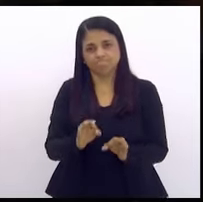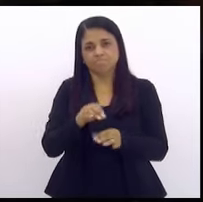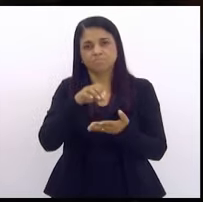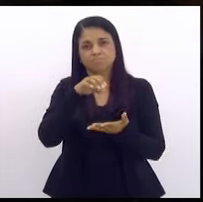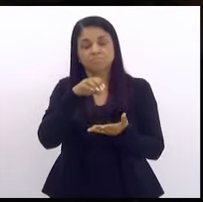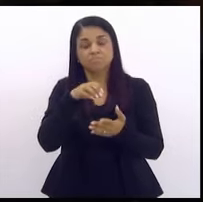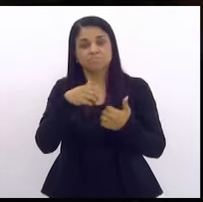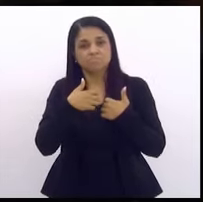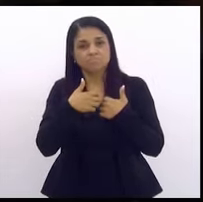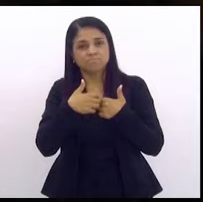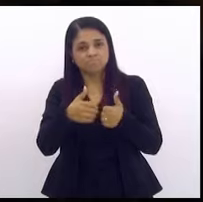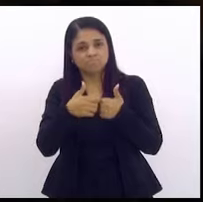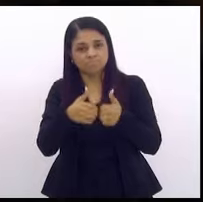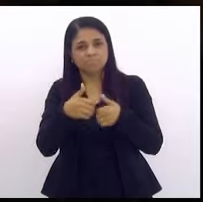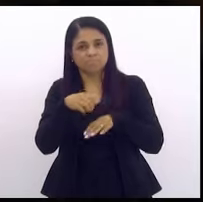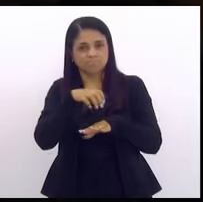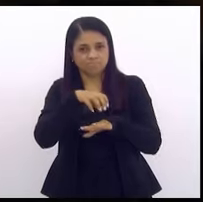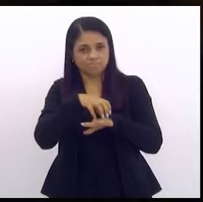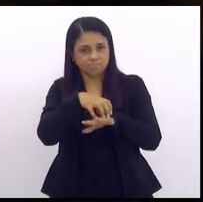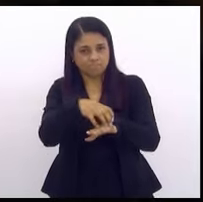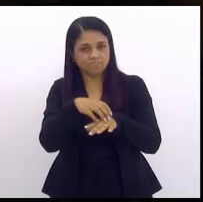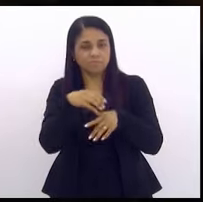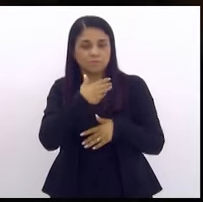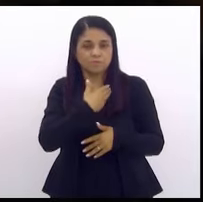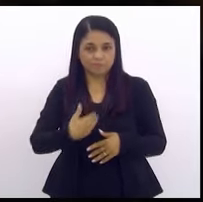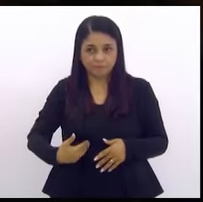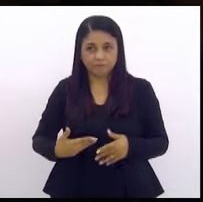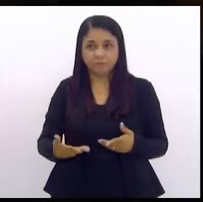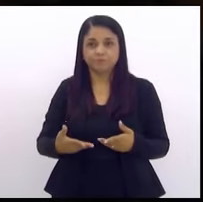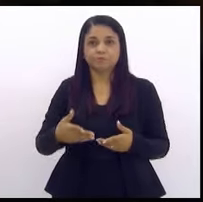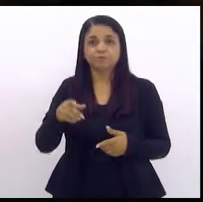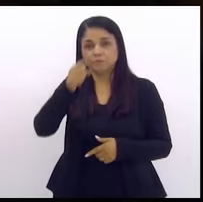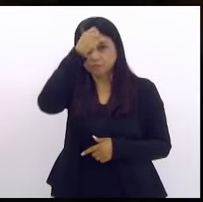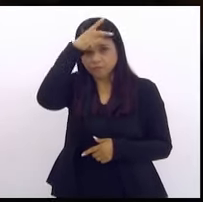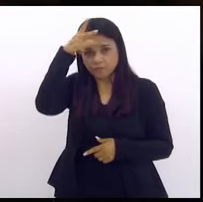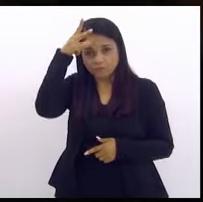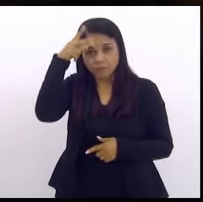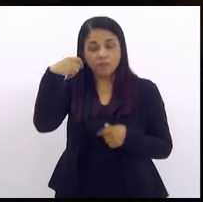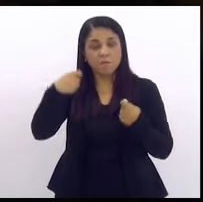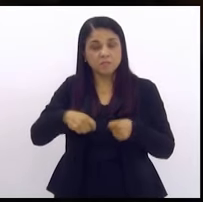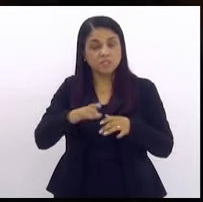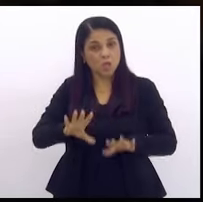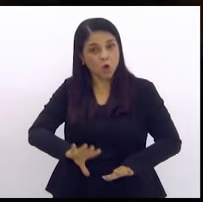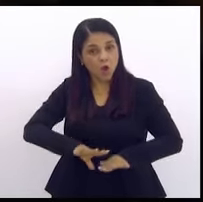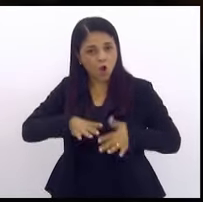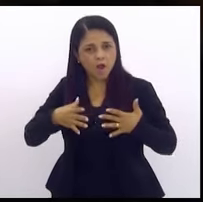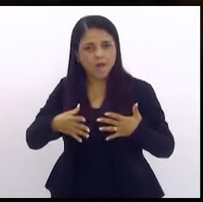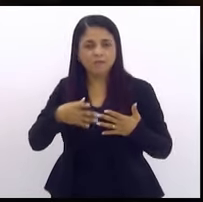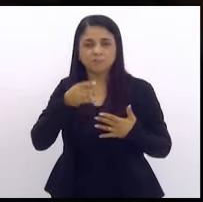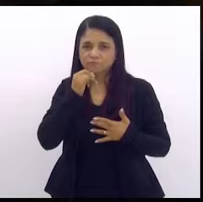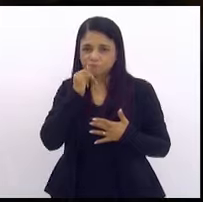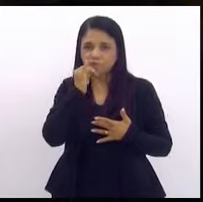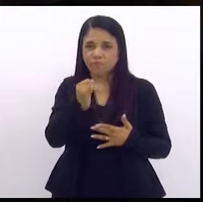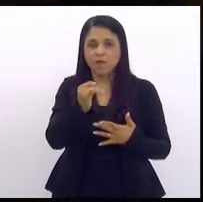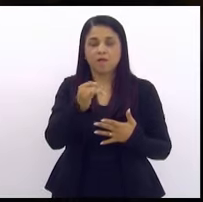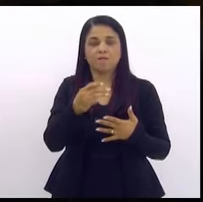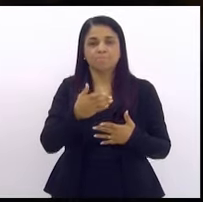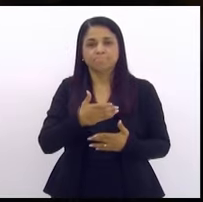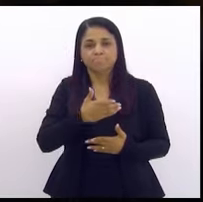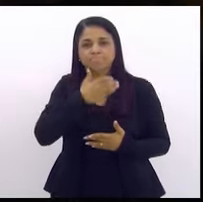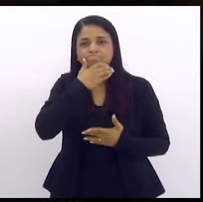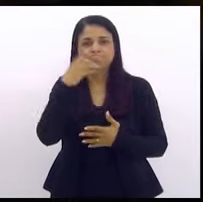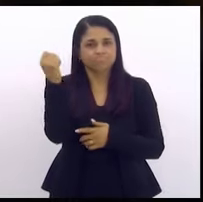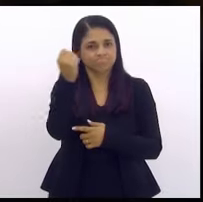prefeito tem que ter coragem de decretar a calamidade pública no transporte público, criar um plano emergencial